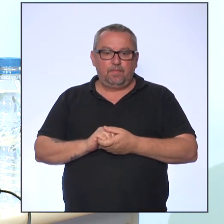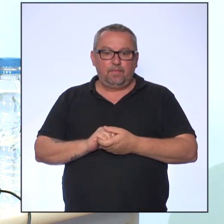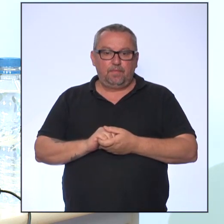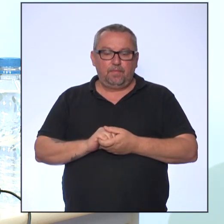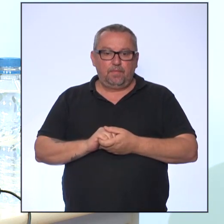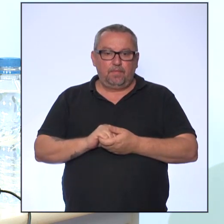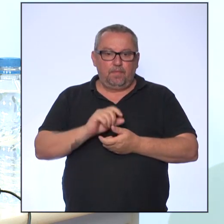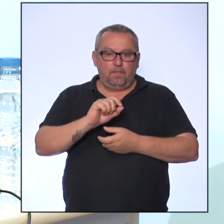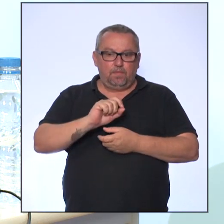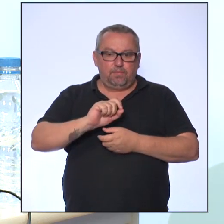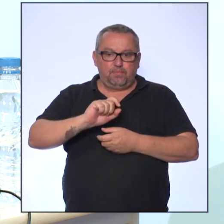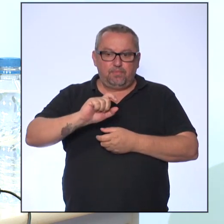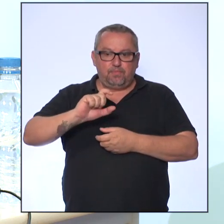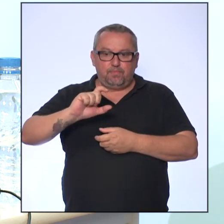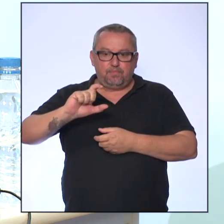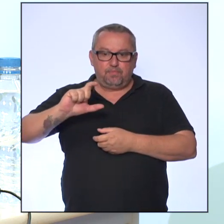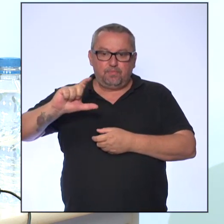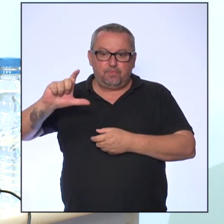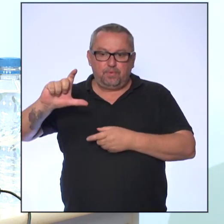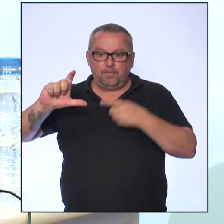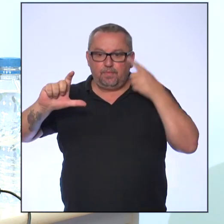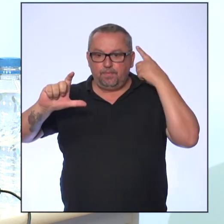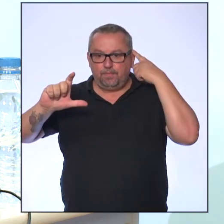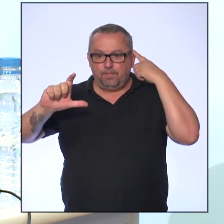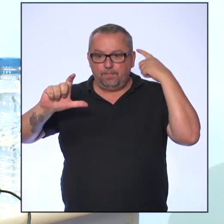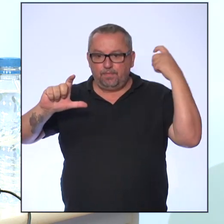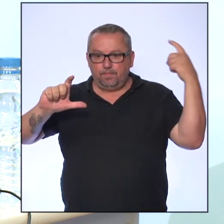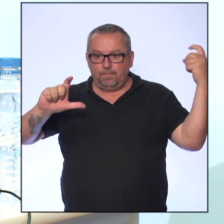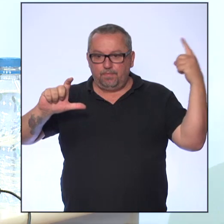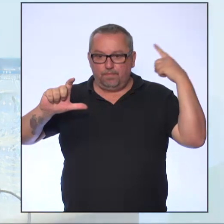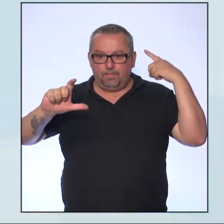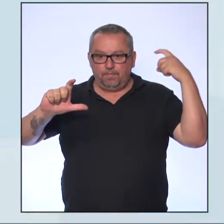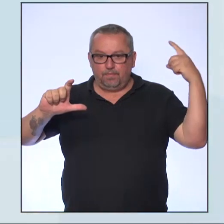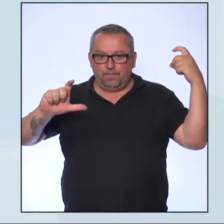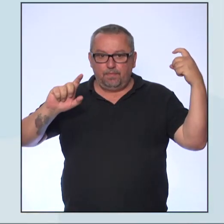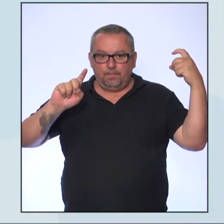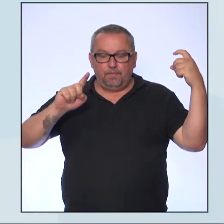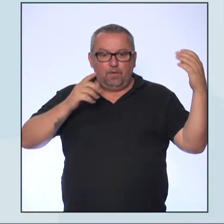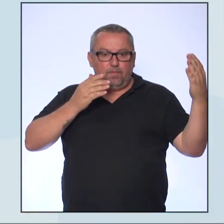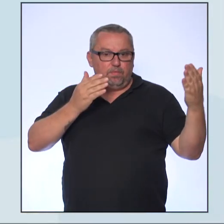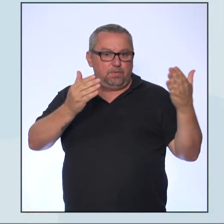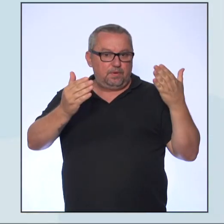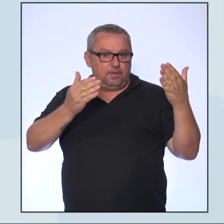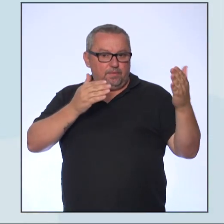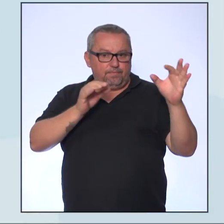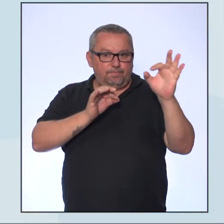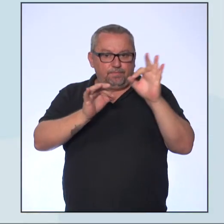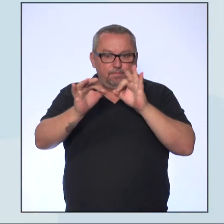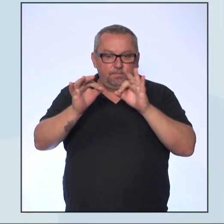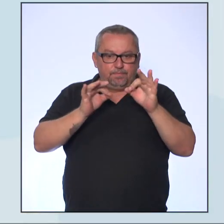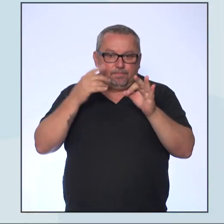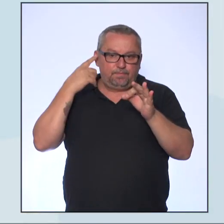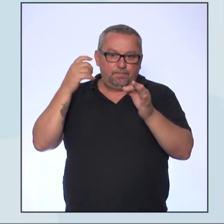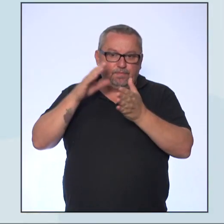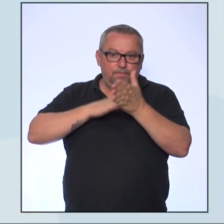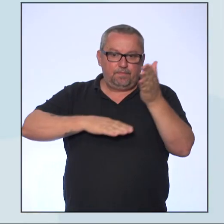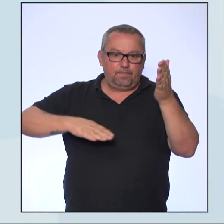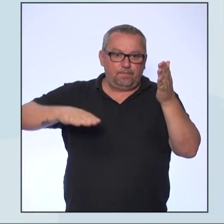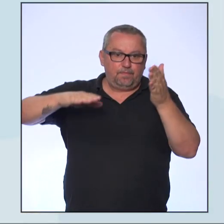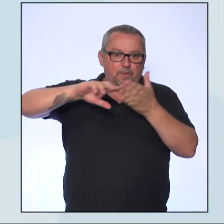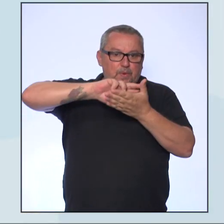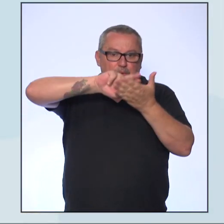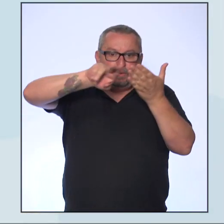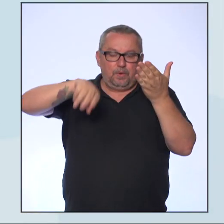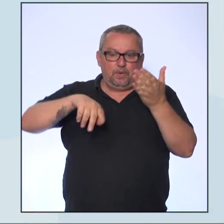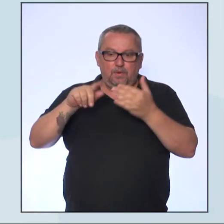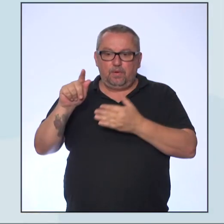Altura, que é o que a professora Márcia acabou de dizer. Então, a parte técnica diz que é um parâmetro que organiza os sons em toda a vasta gama que vai